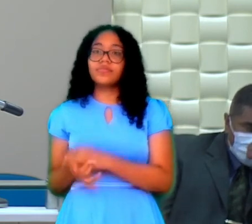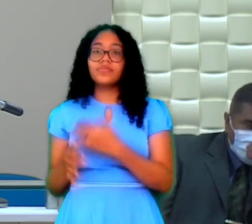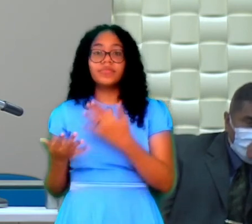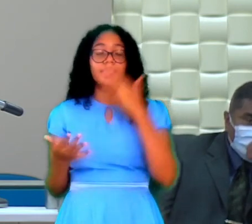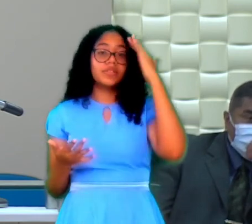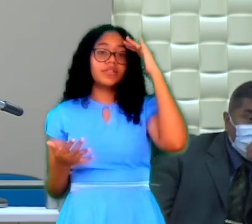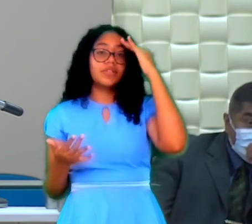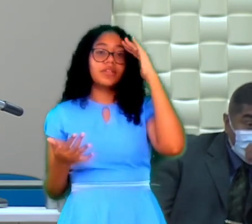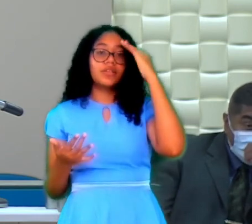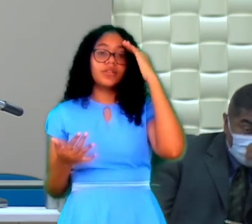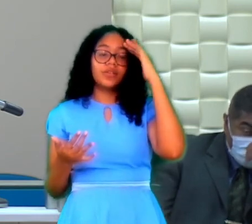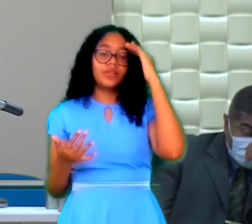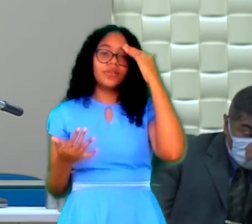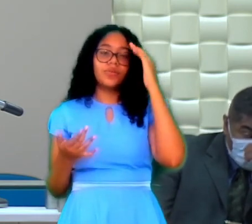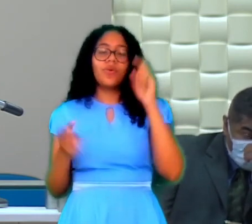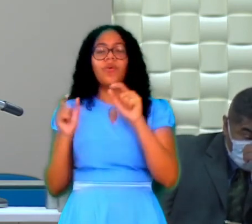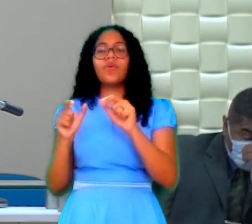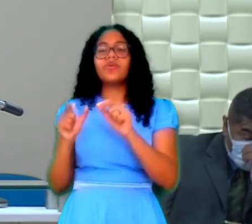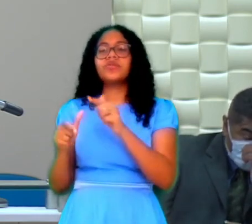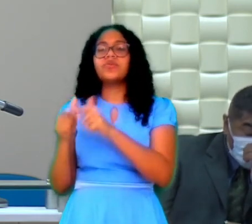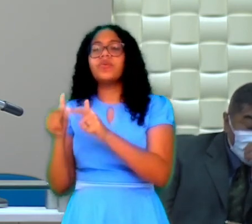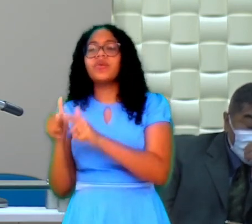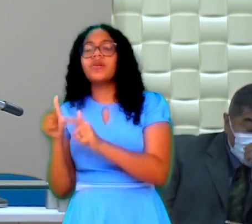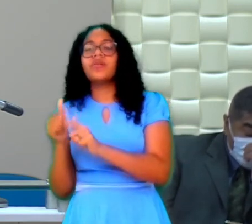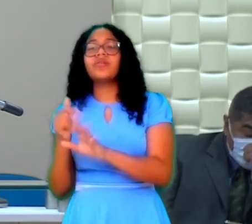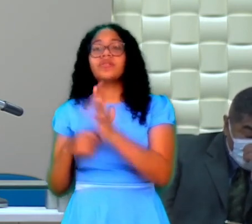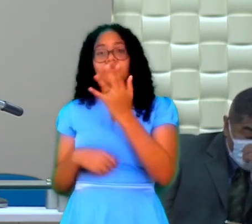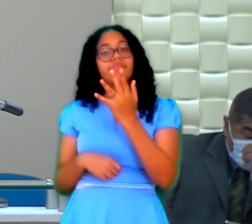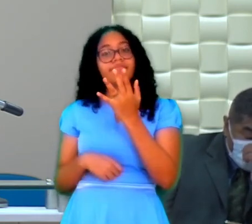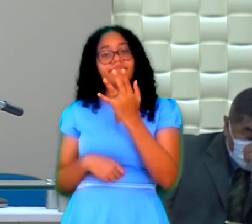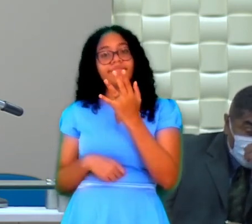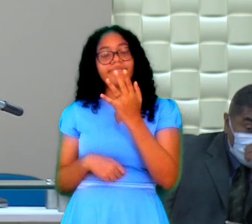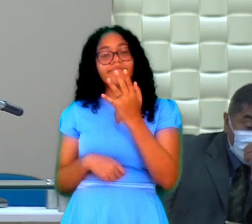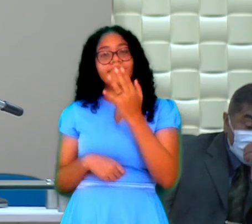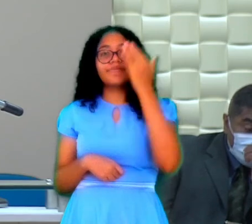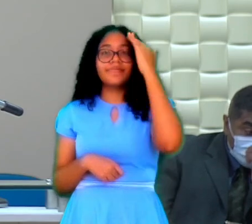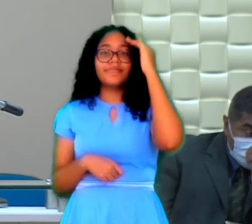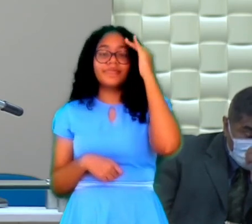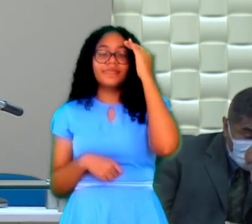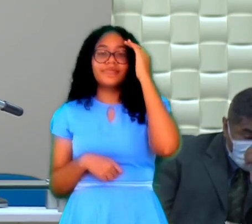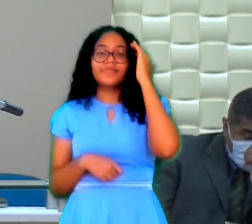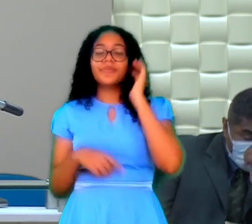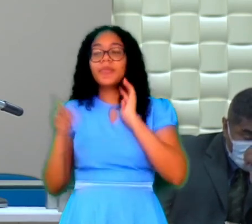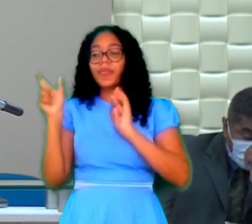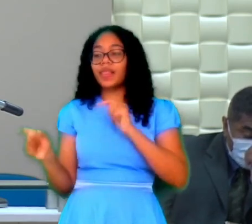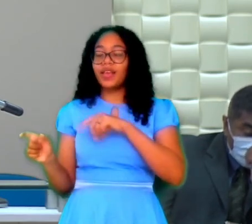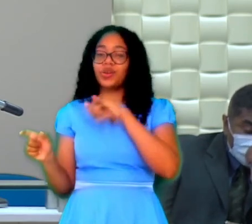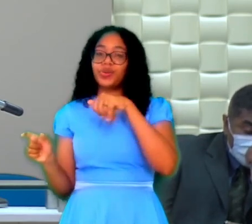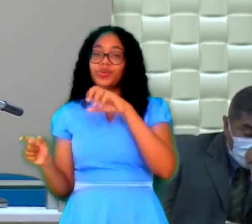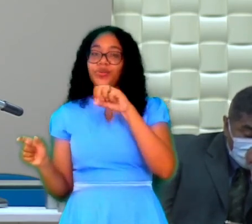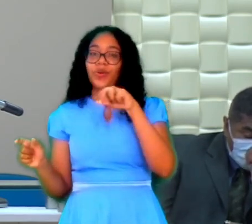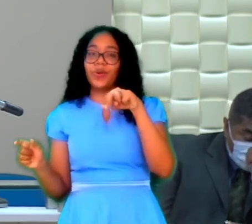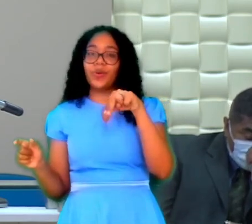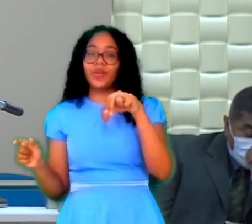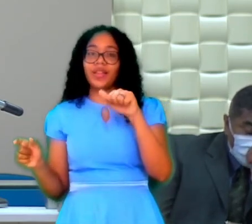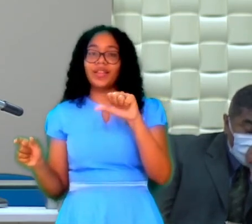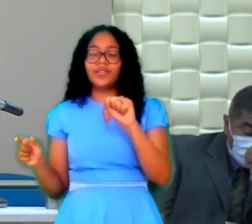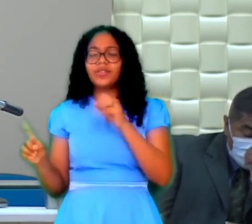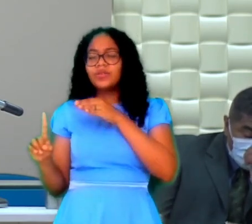E eles se arrependeram e jejuaram e pediram misericórdia. E Deus, que sabe